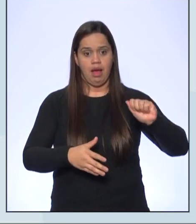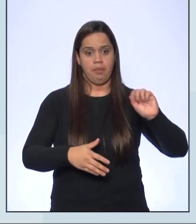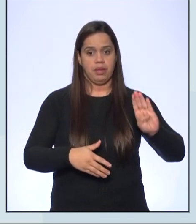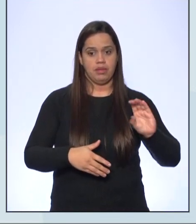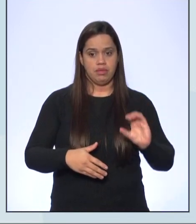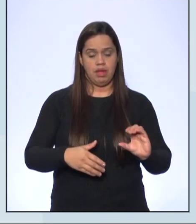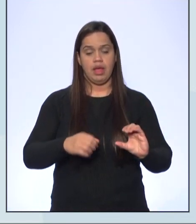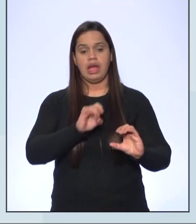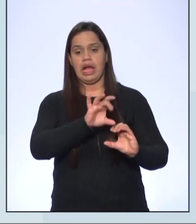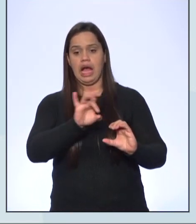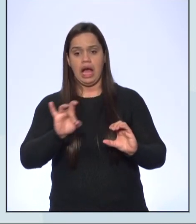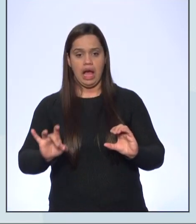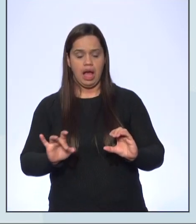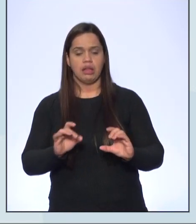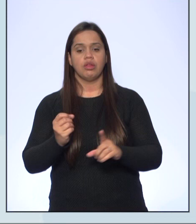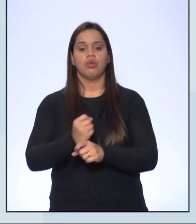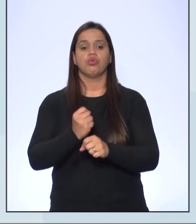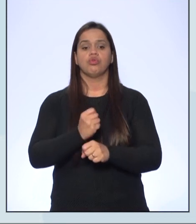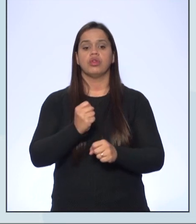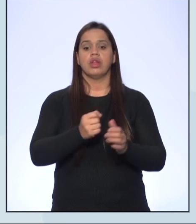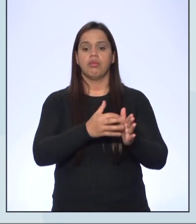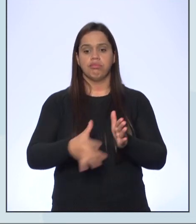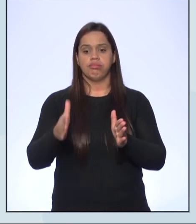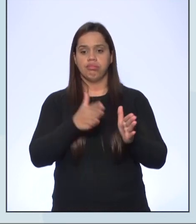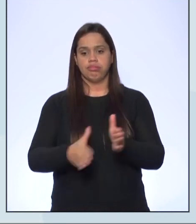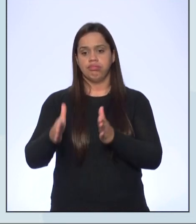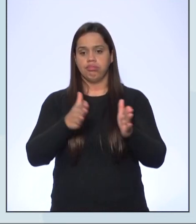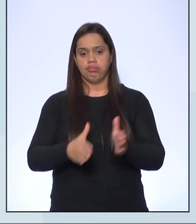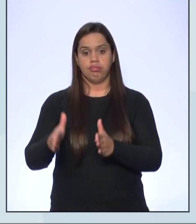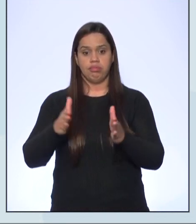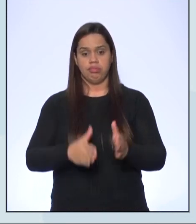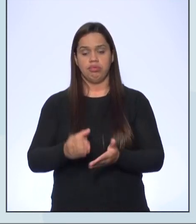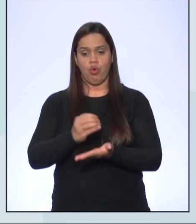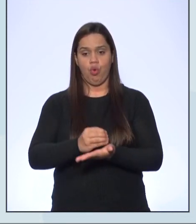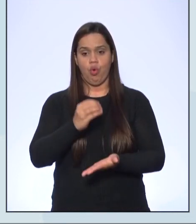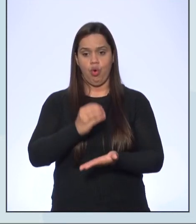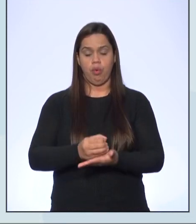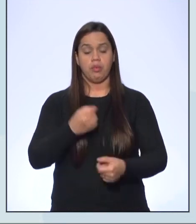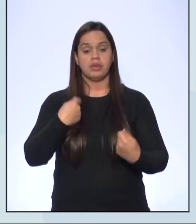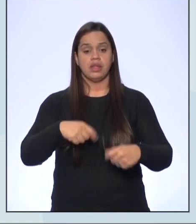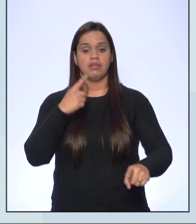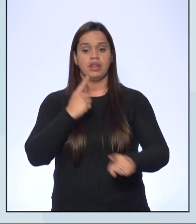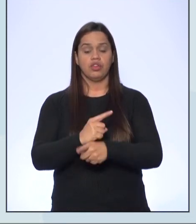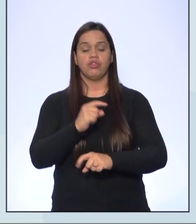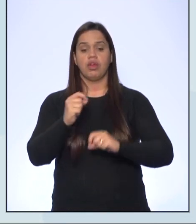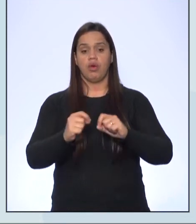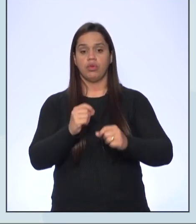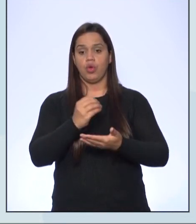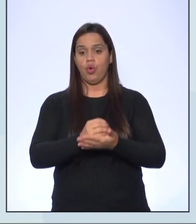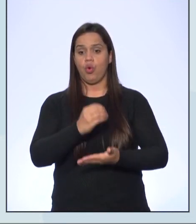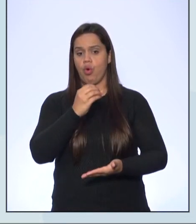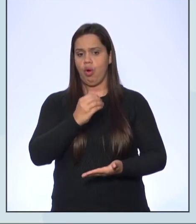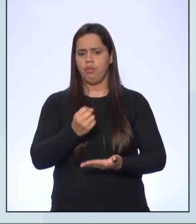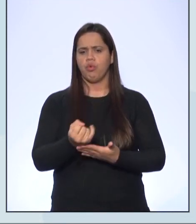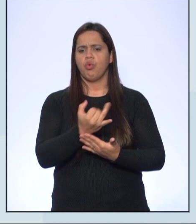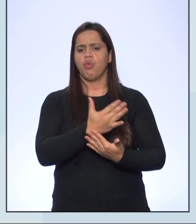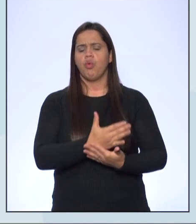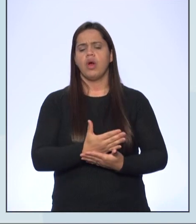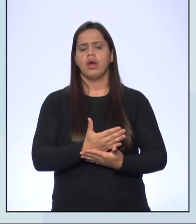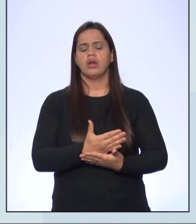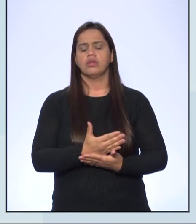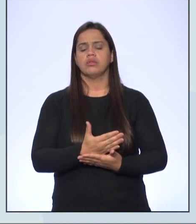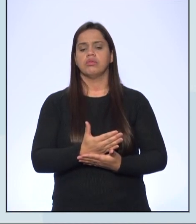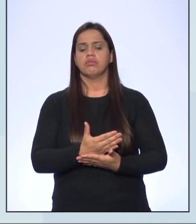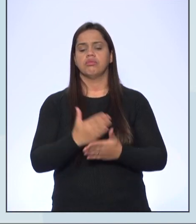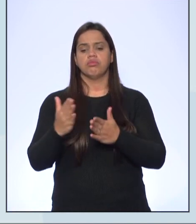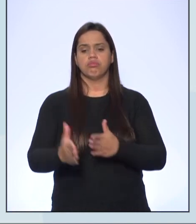uma quantidade de copos. Primeira coisa, eu tinha que identificar meu 100%. Quantos copos eu poderia produzir por hora,